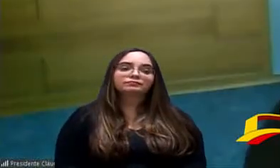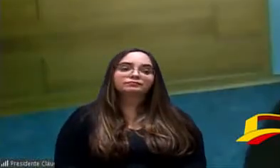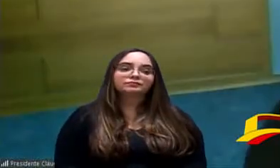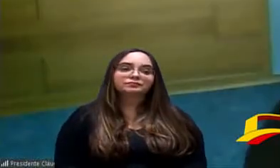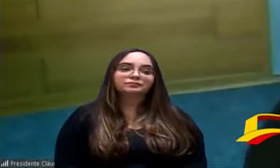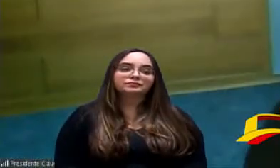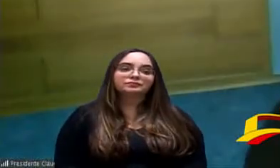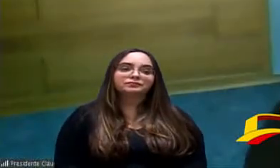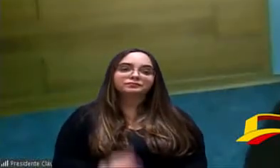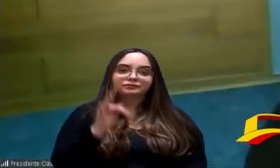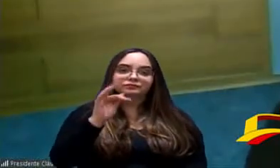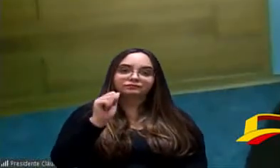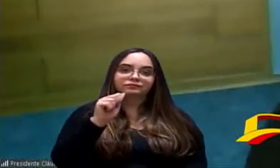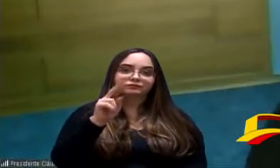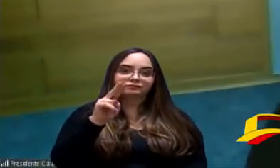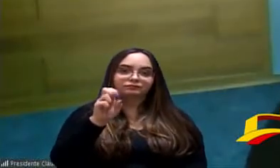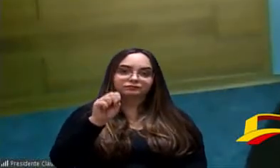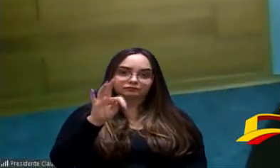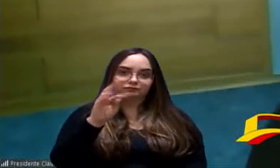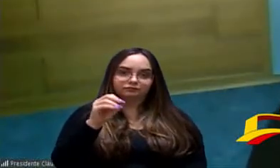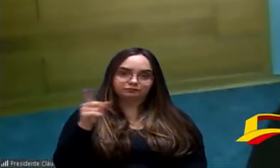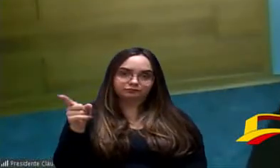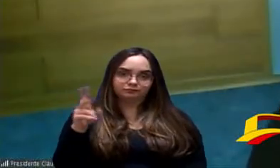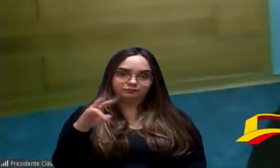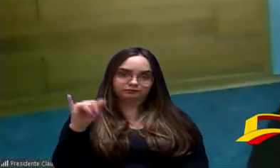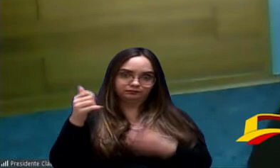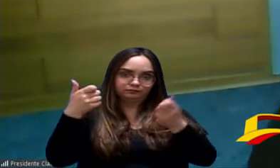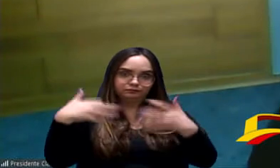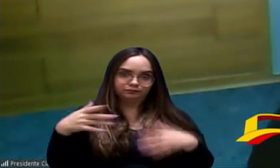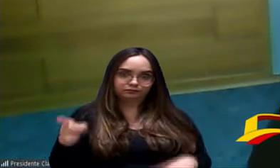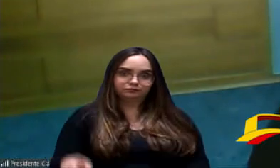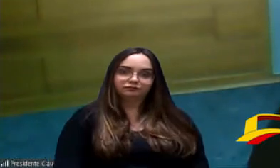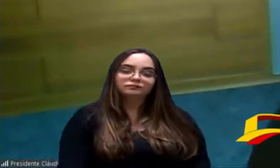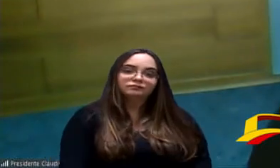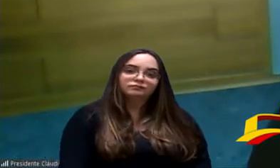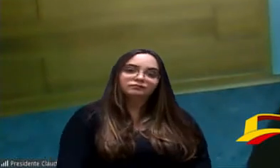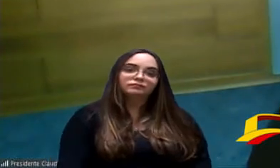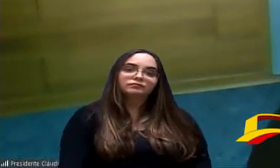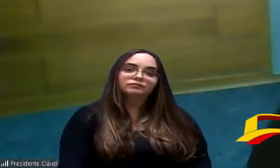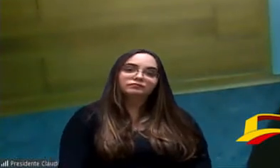está escrito. Fausto, a Vossa Excelência vai falar nesse requerimento?